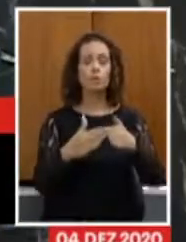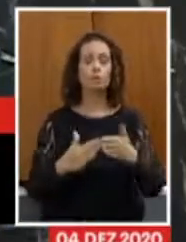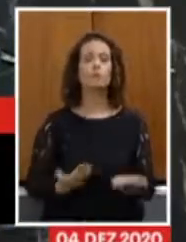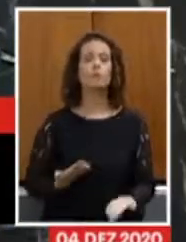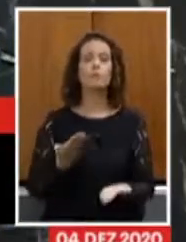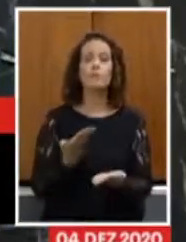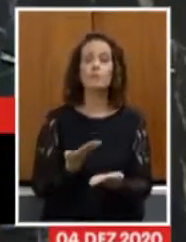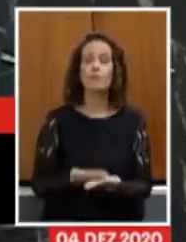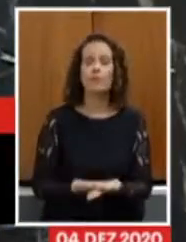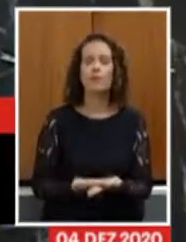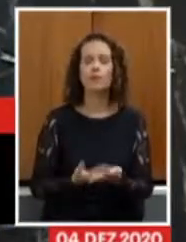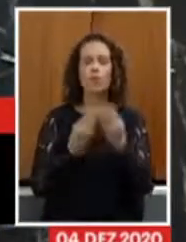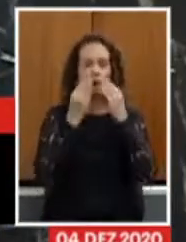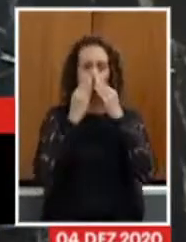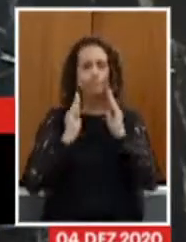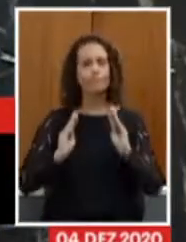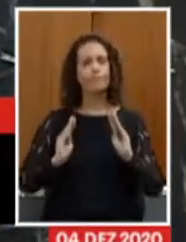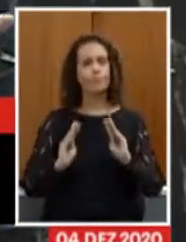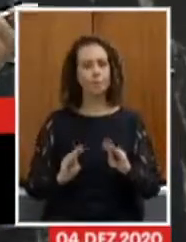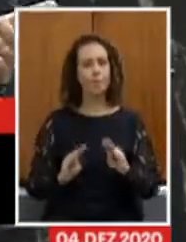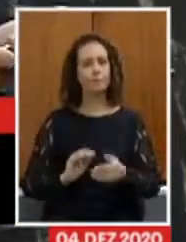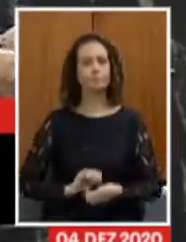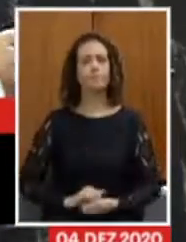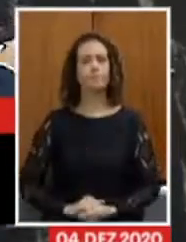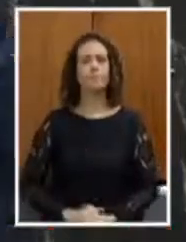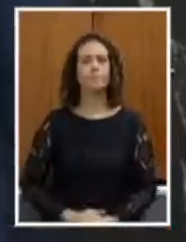pela rejeição.